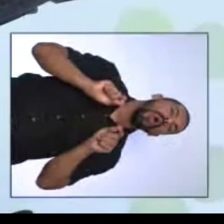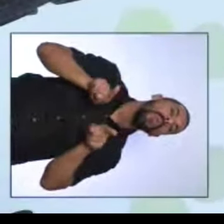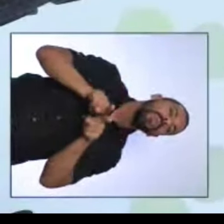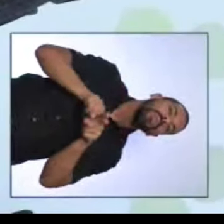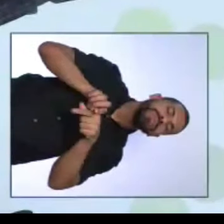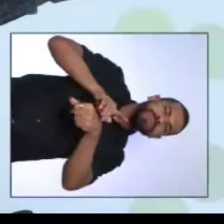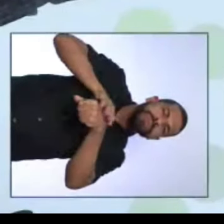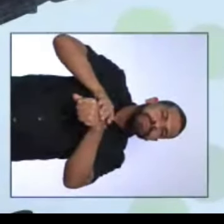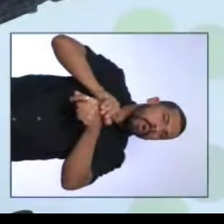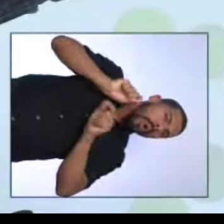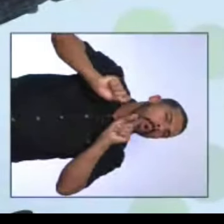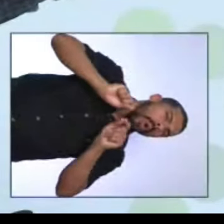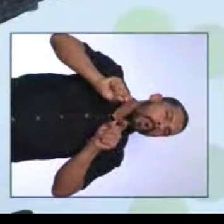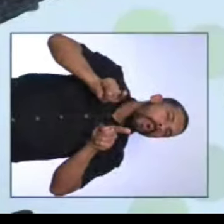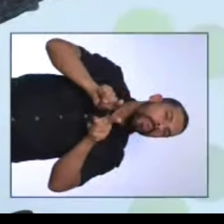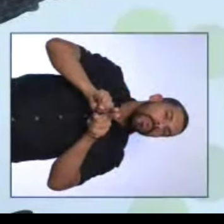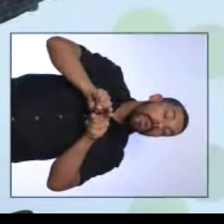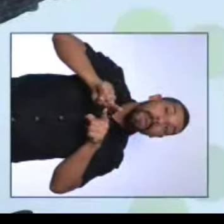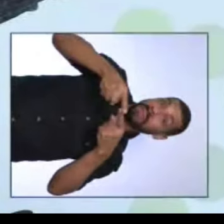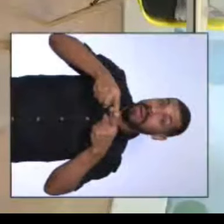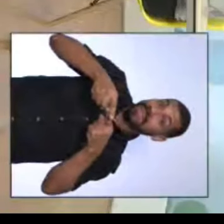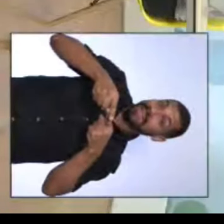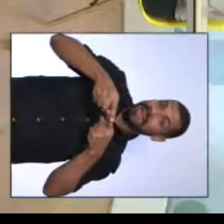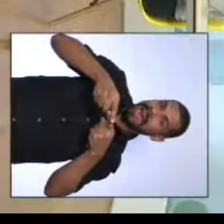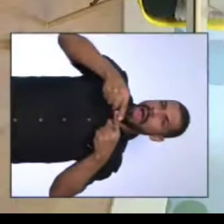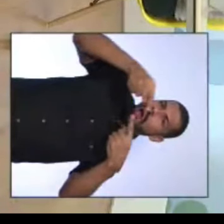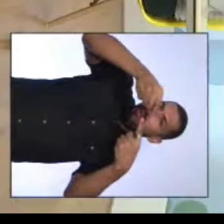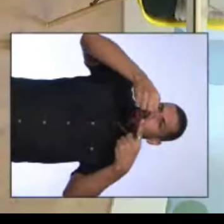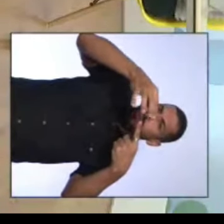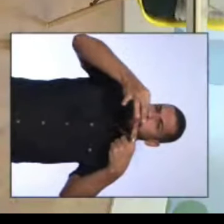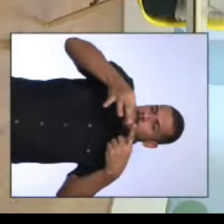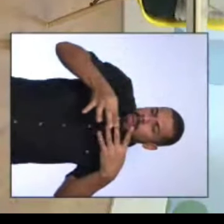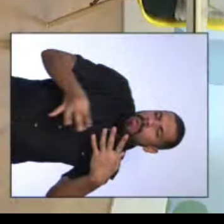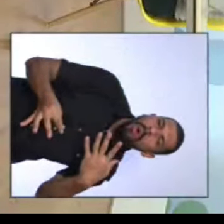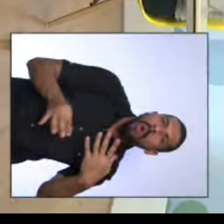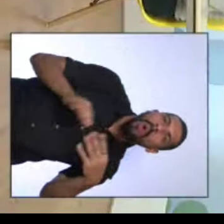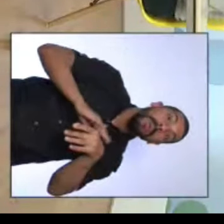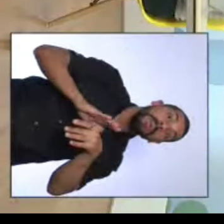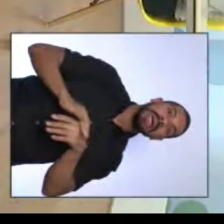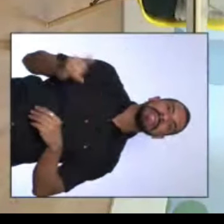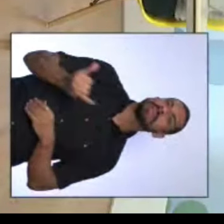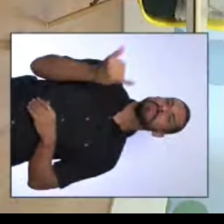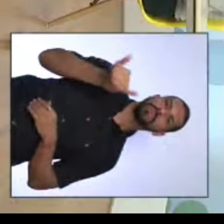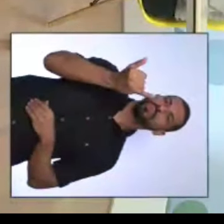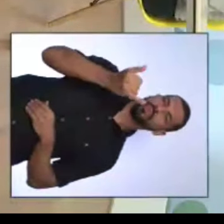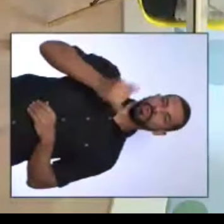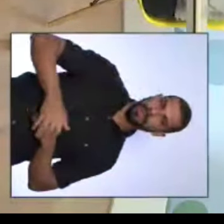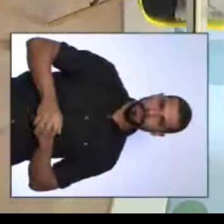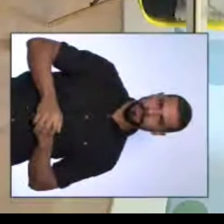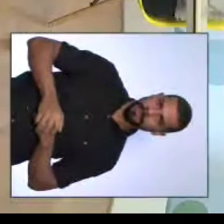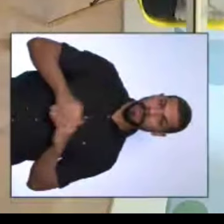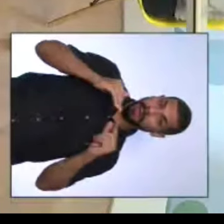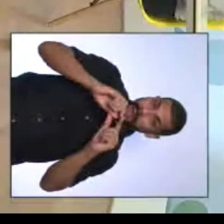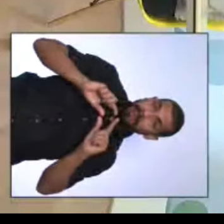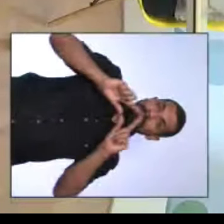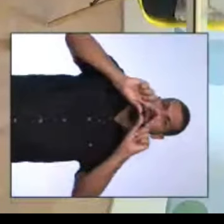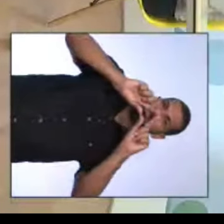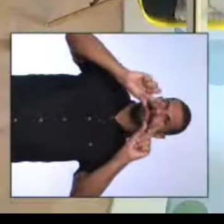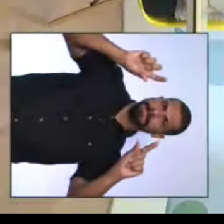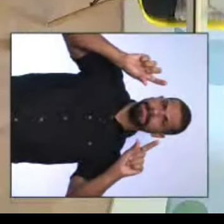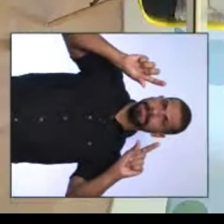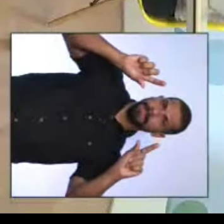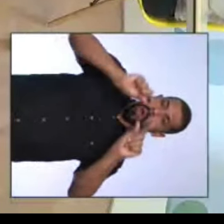notícia mais importante. Porém, eles elencaram como a notícia mais importante para eles a manchete central, que vai na parte de cima do jornal. Na